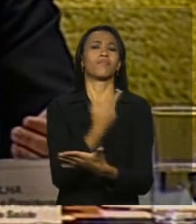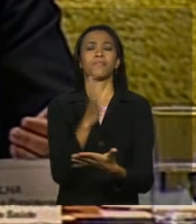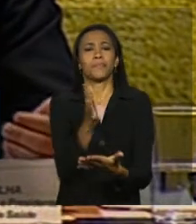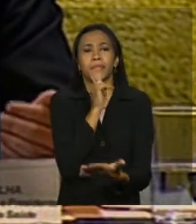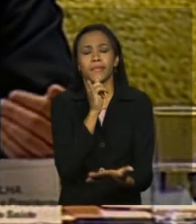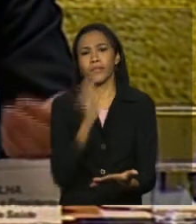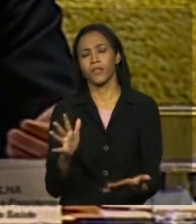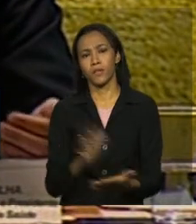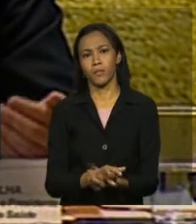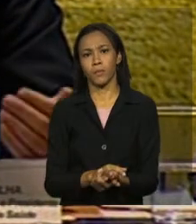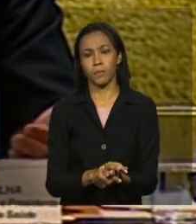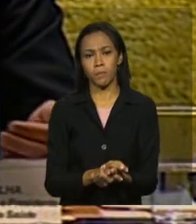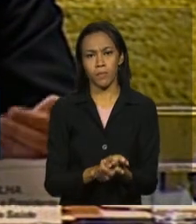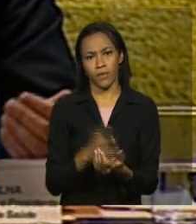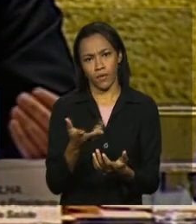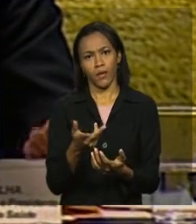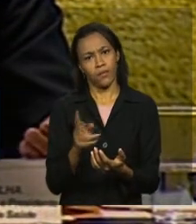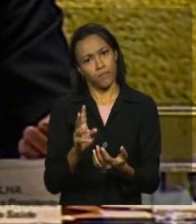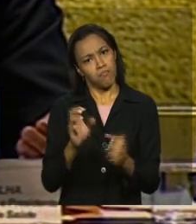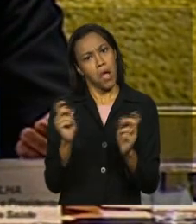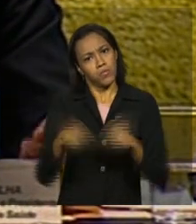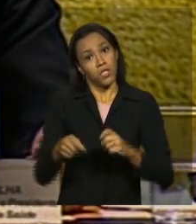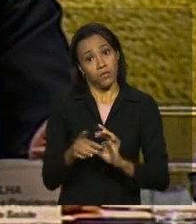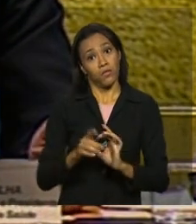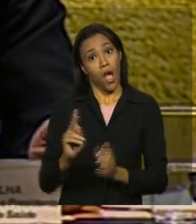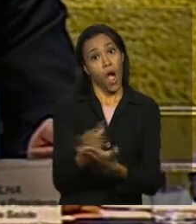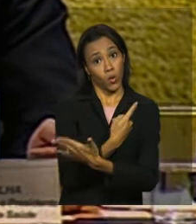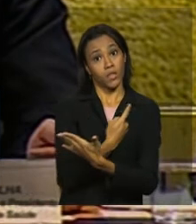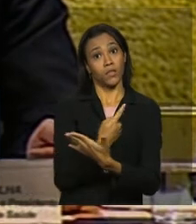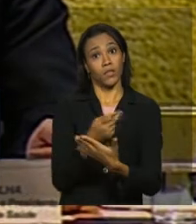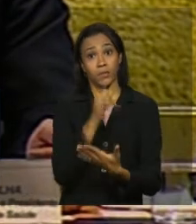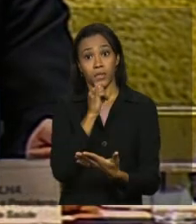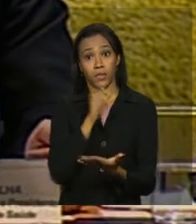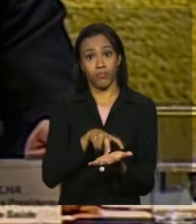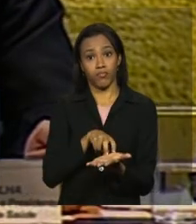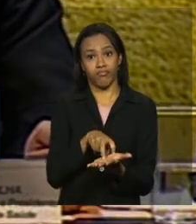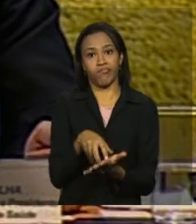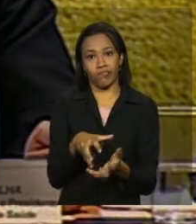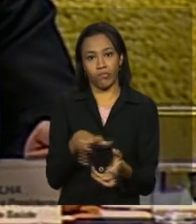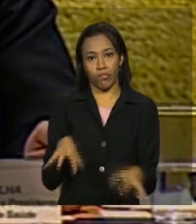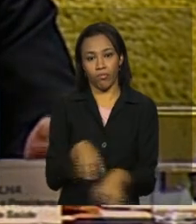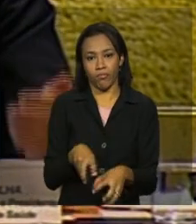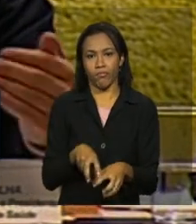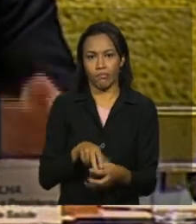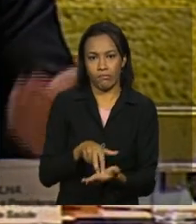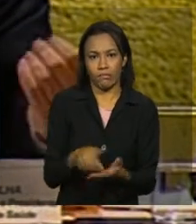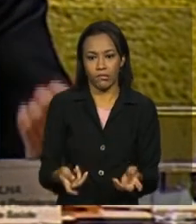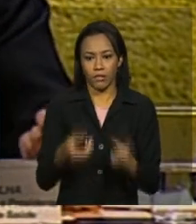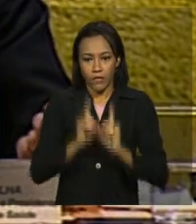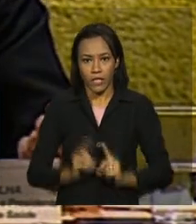situação que uma situação muito restrita Rara mas que pode acontecer que é como se fosse uma paralisia infantil decorrente da vacina